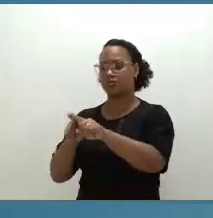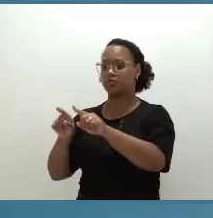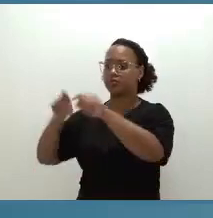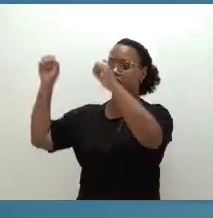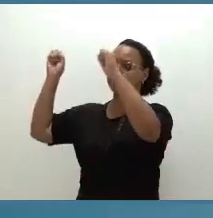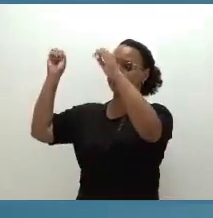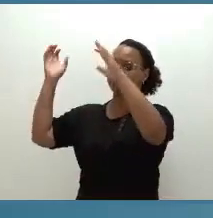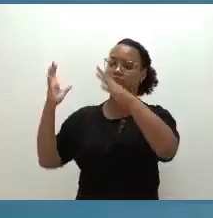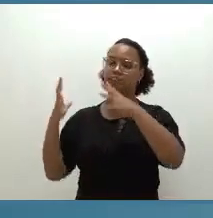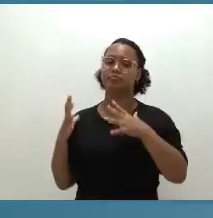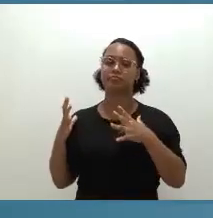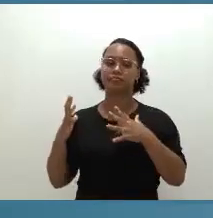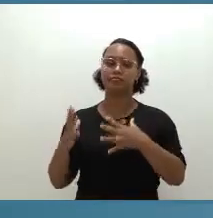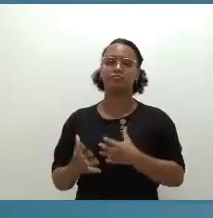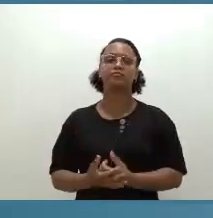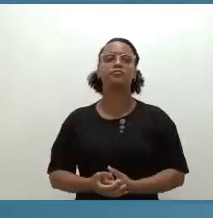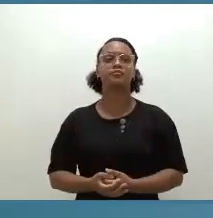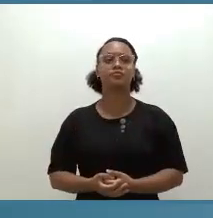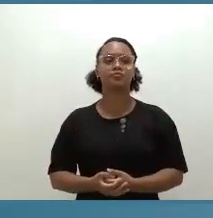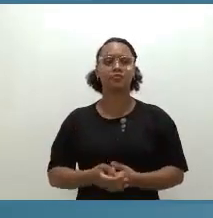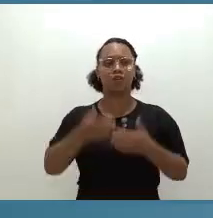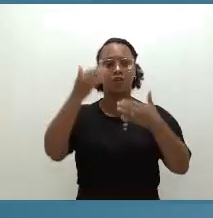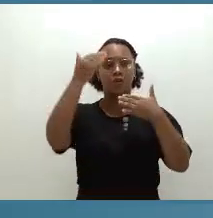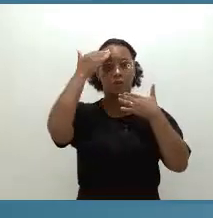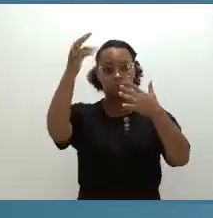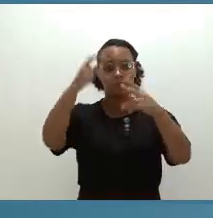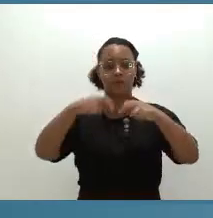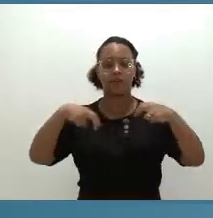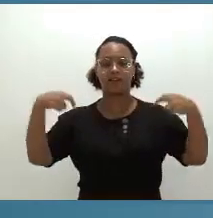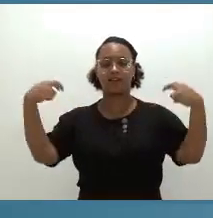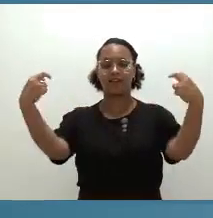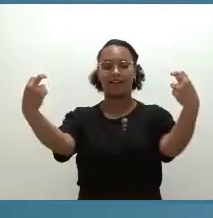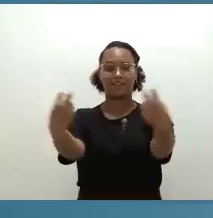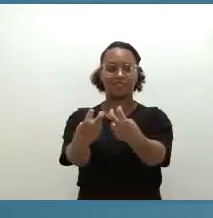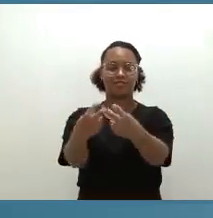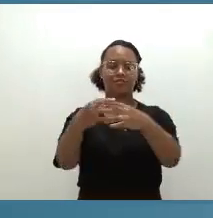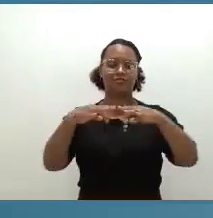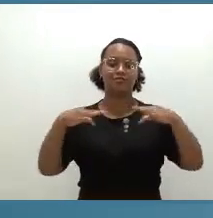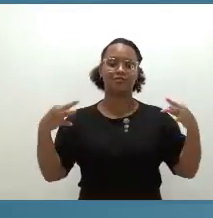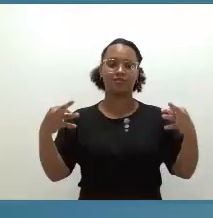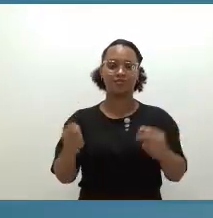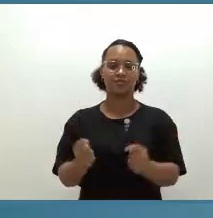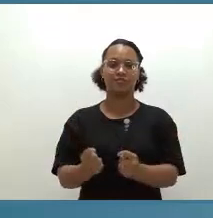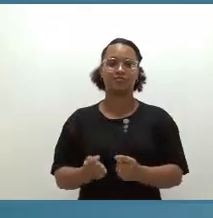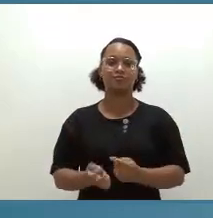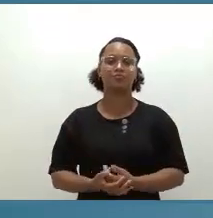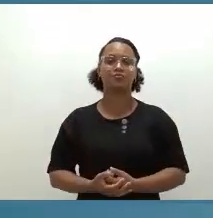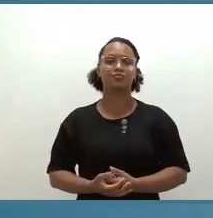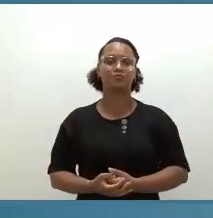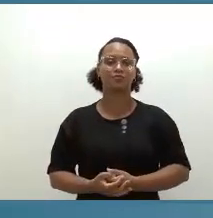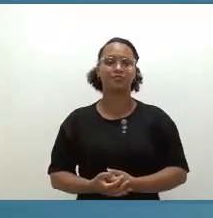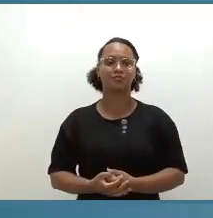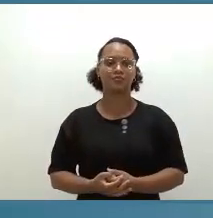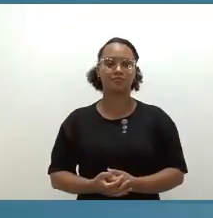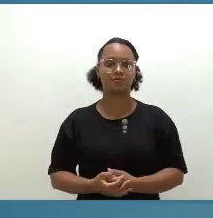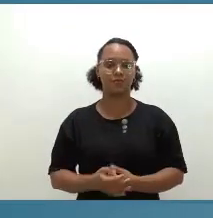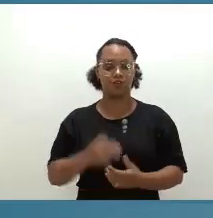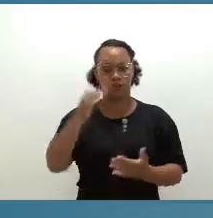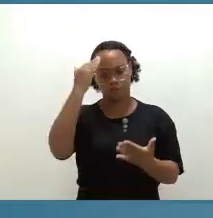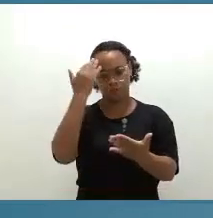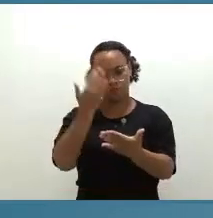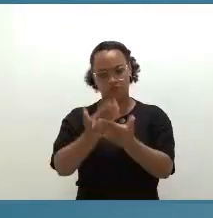Santo. Obrigada, meus colegas, todos os meus colegas, por acreditarem em